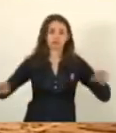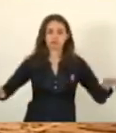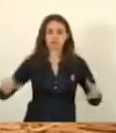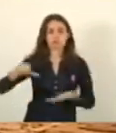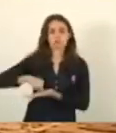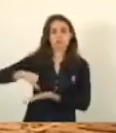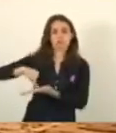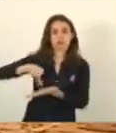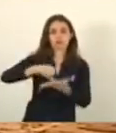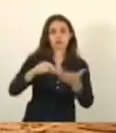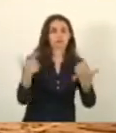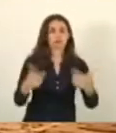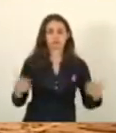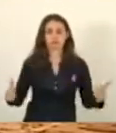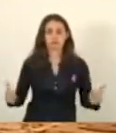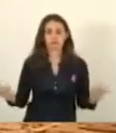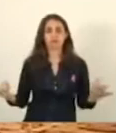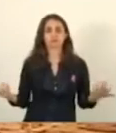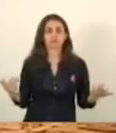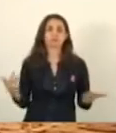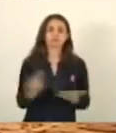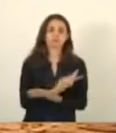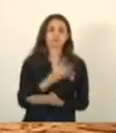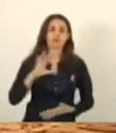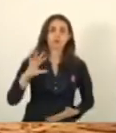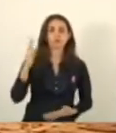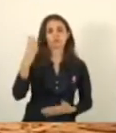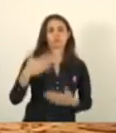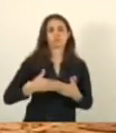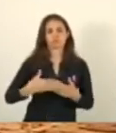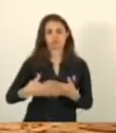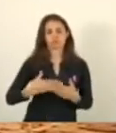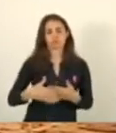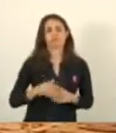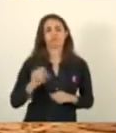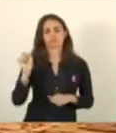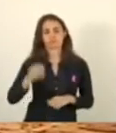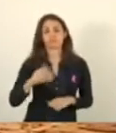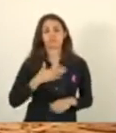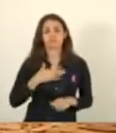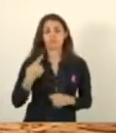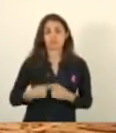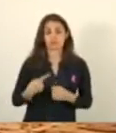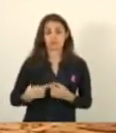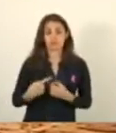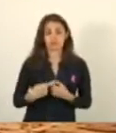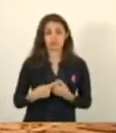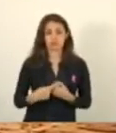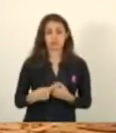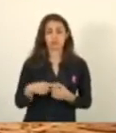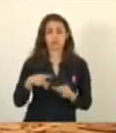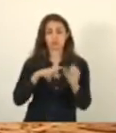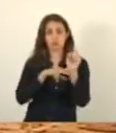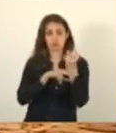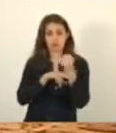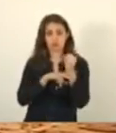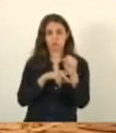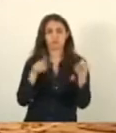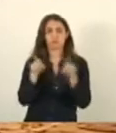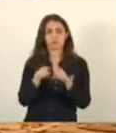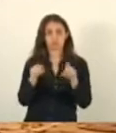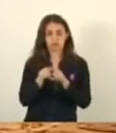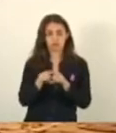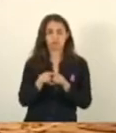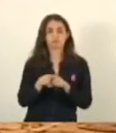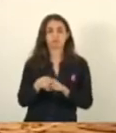bairros onde que isso não acontecia com frequência, agora realmente está acontecendo. Na minha cidade, Guarapari, infelizmente, na orla